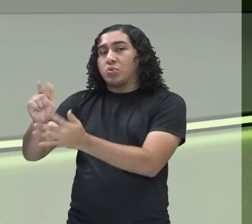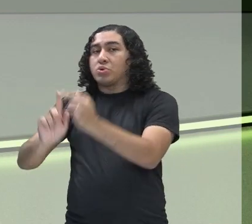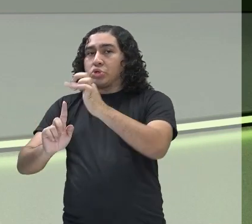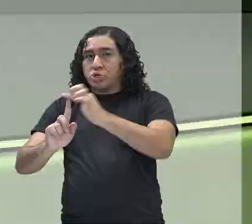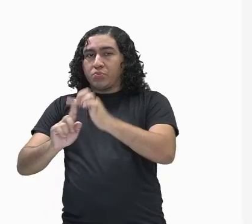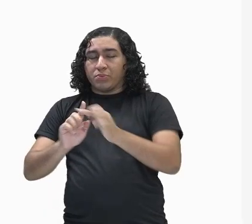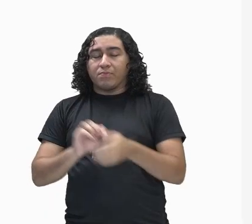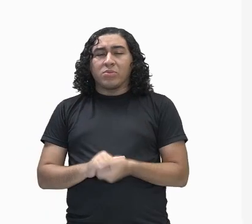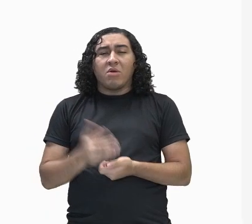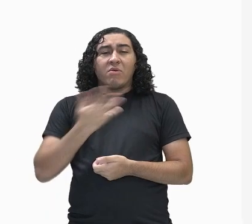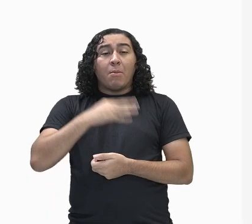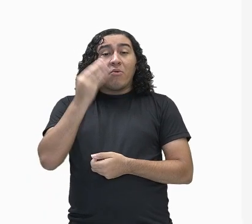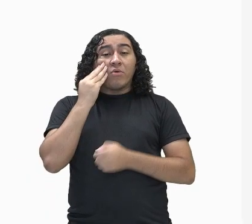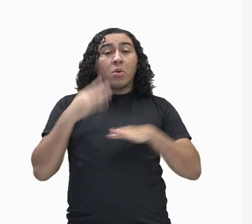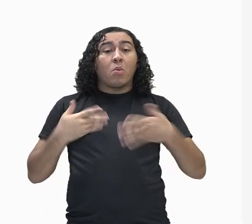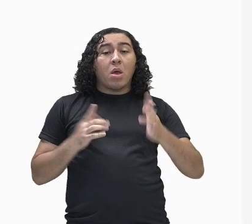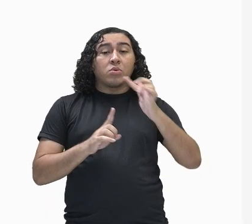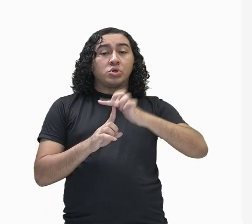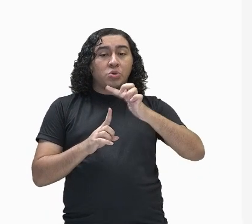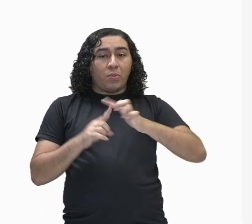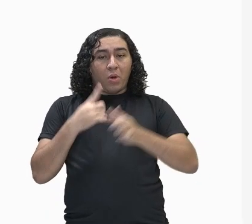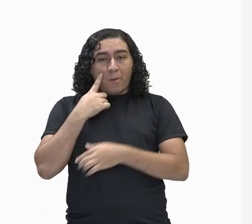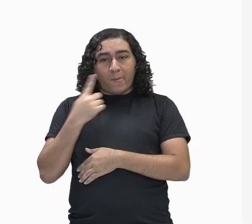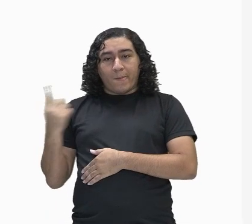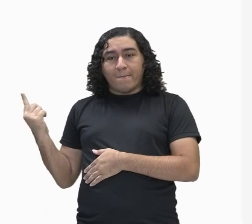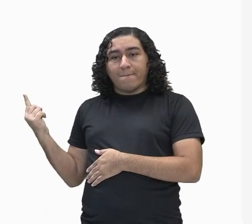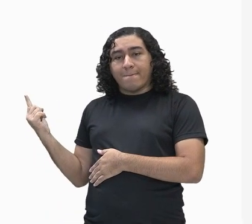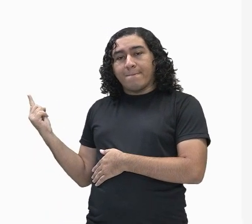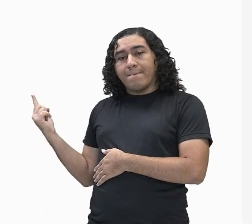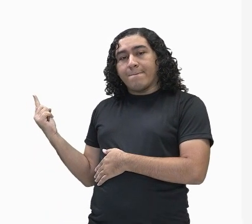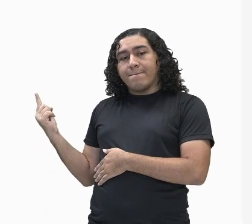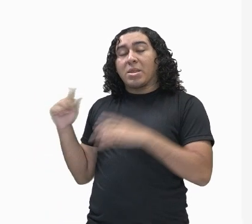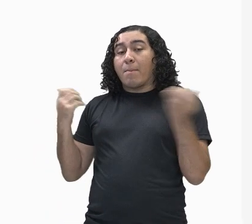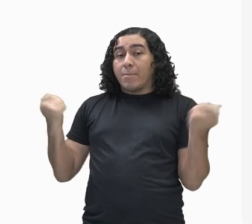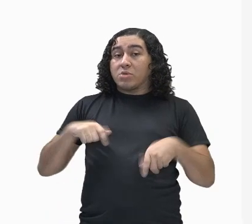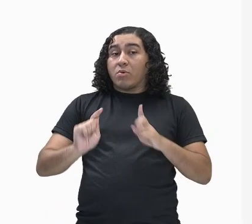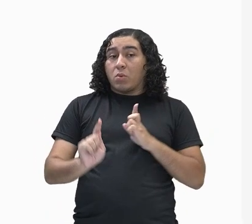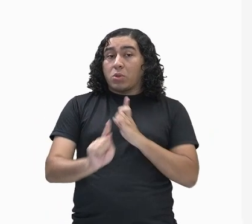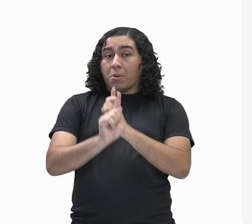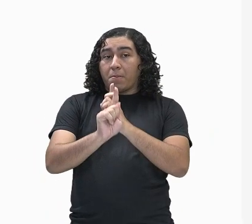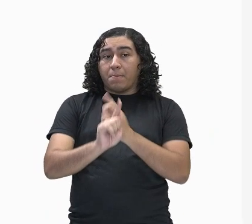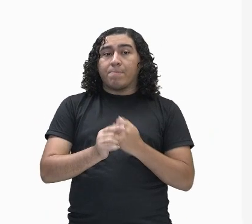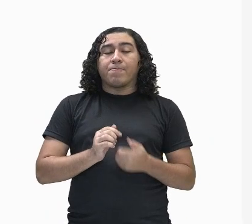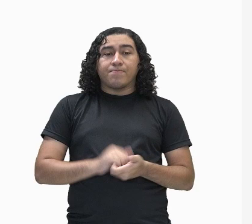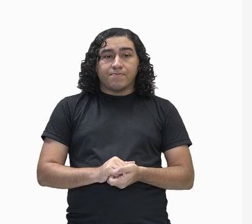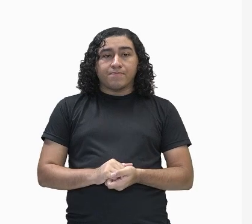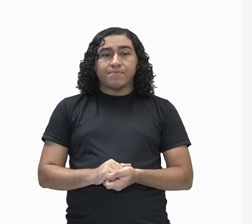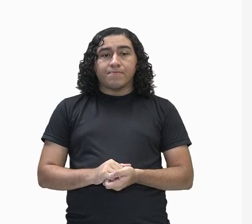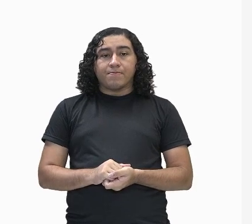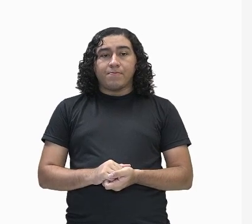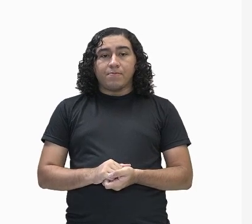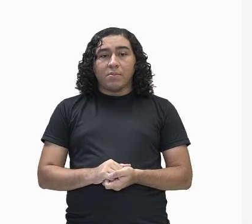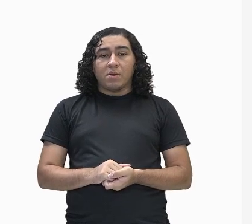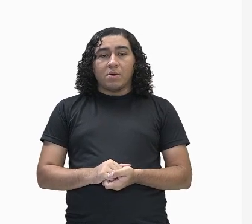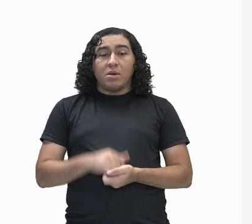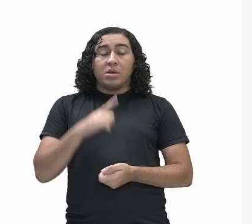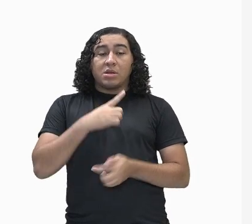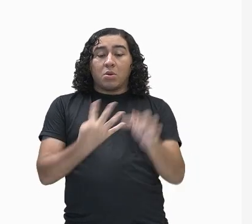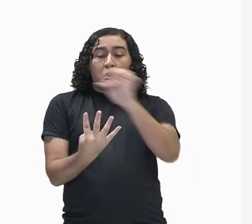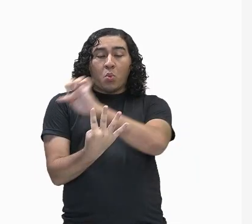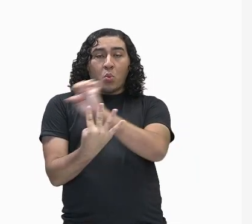classificação né quais são os tipos de bactérias que a gente pode encontrar E aí nós trouxemos quatro